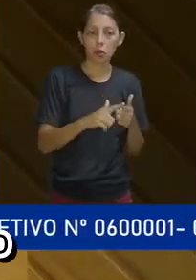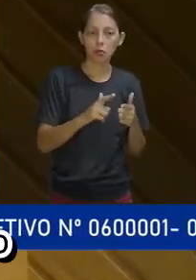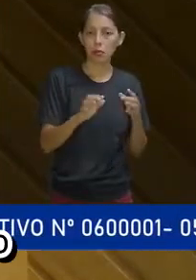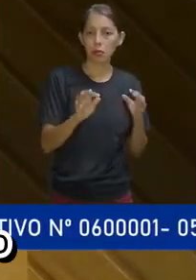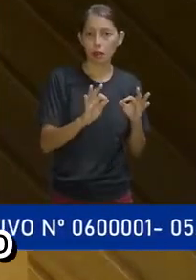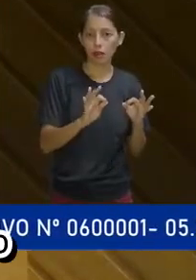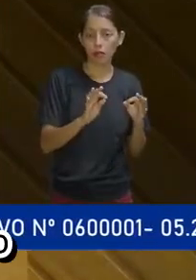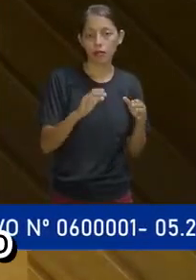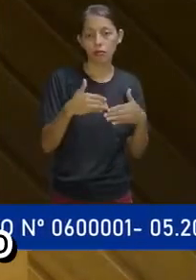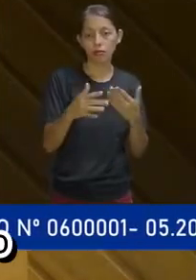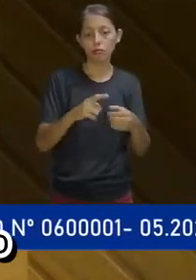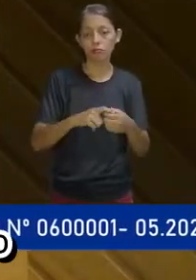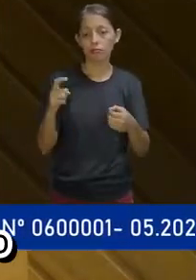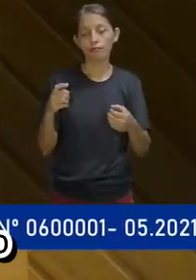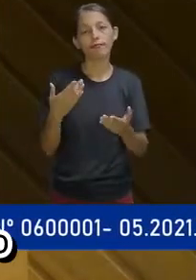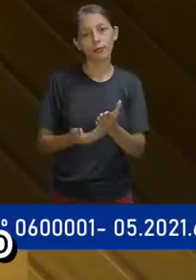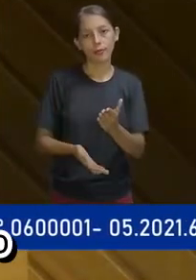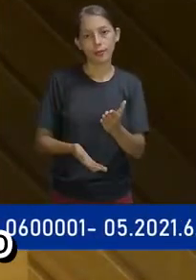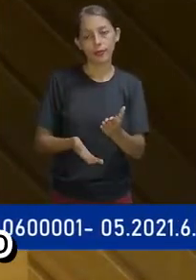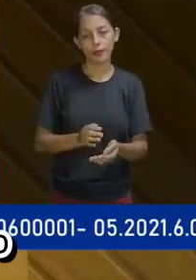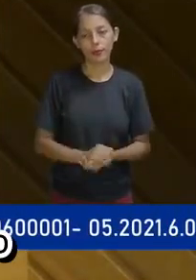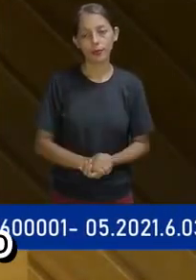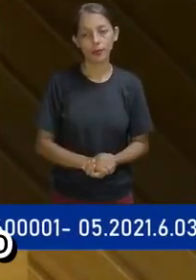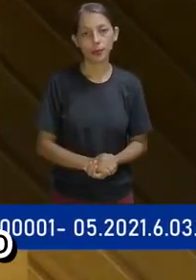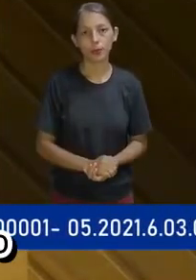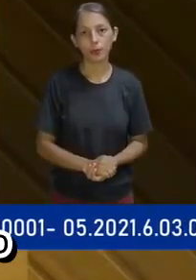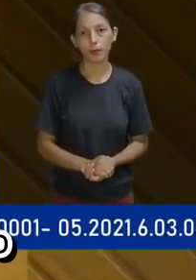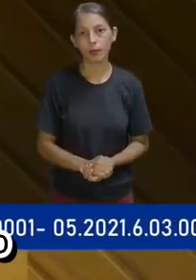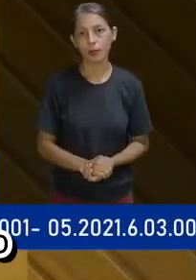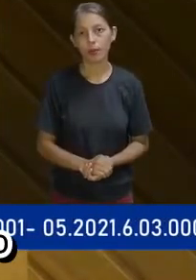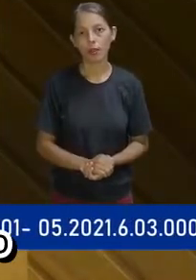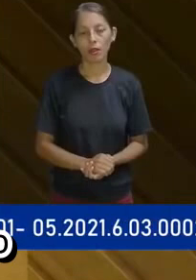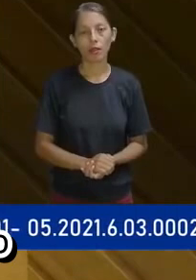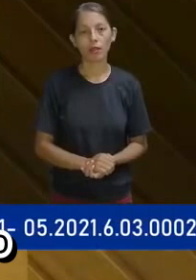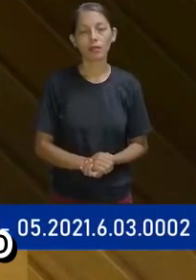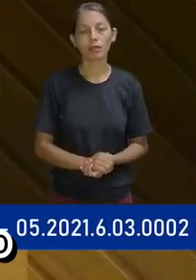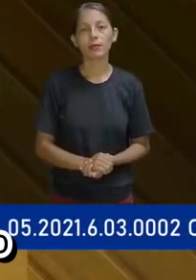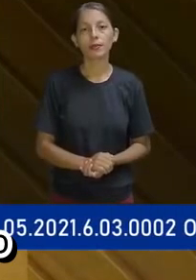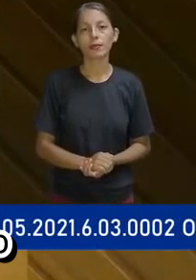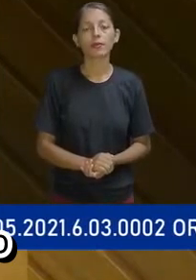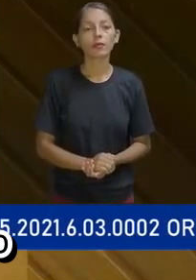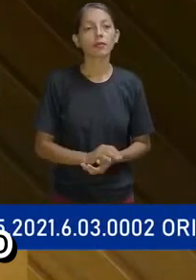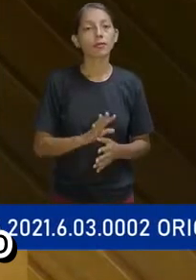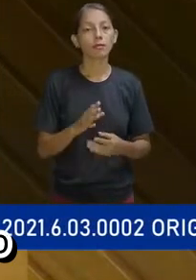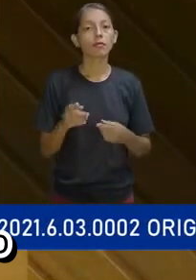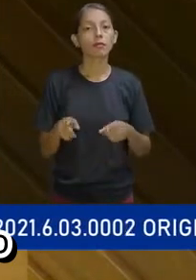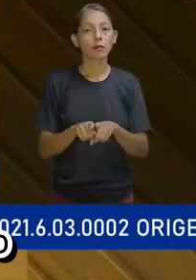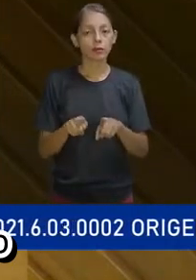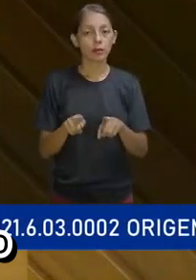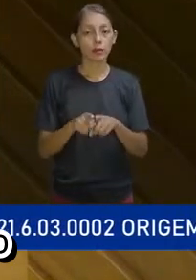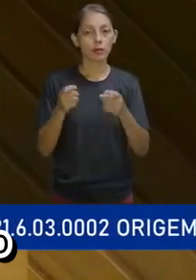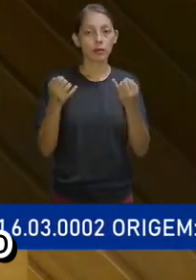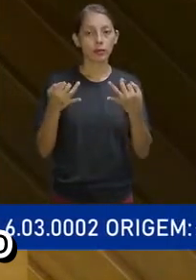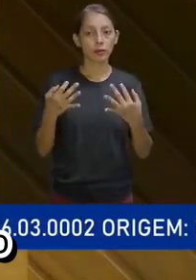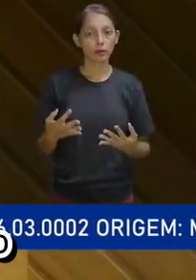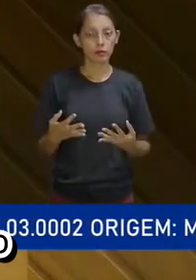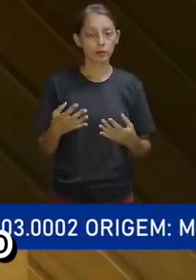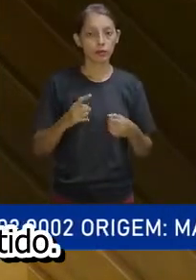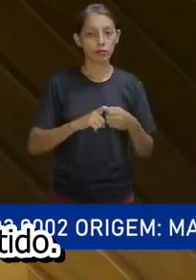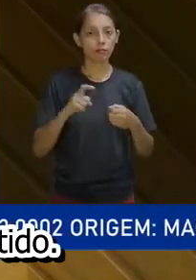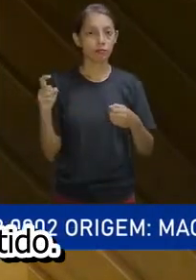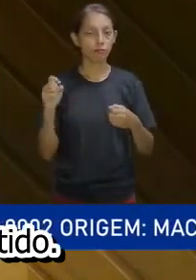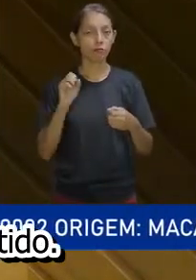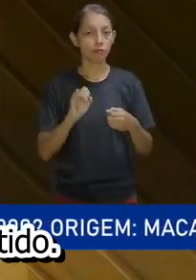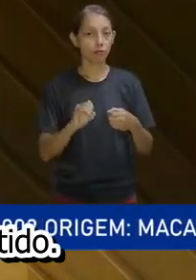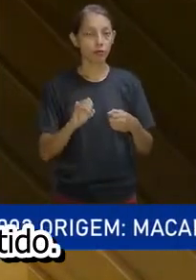Cabe registrar que a filiação partidária é matéria interna corpórea e o ato de